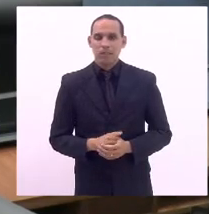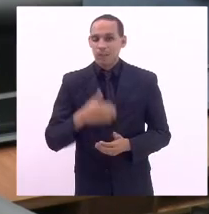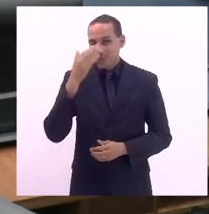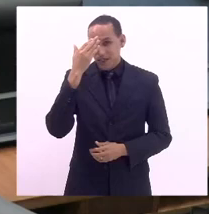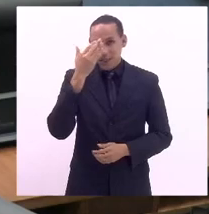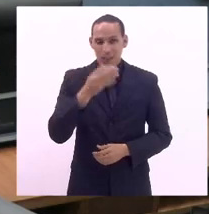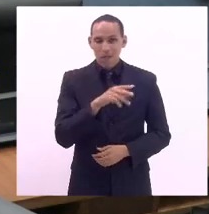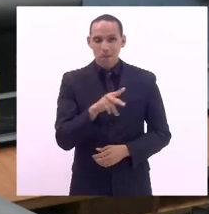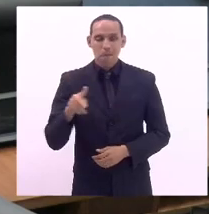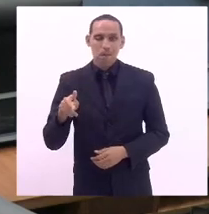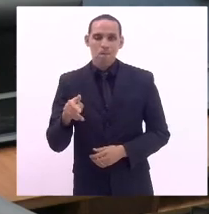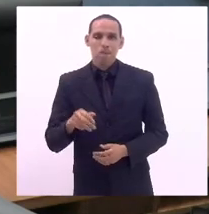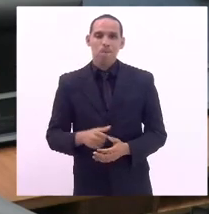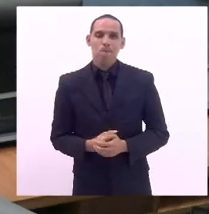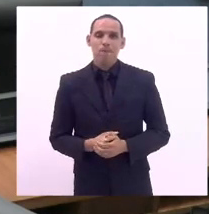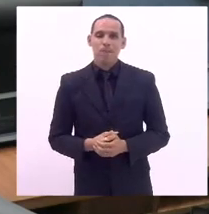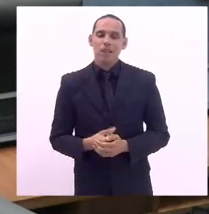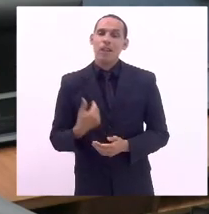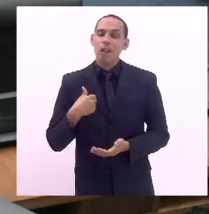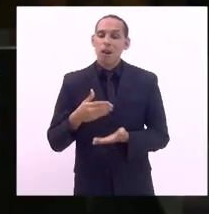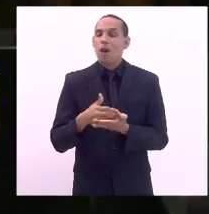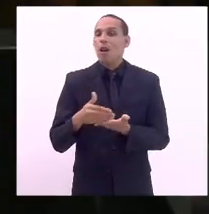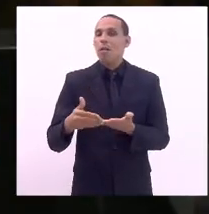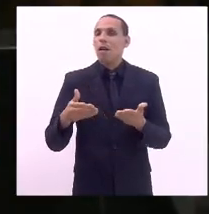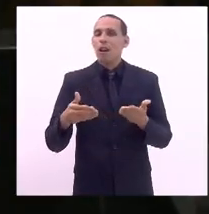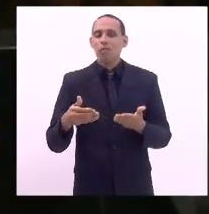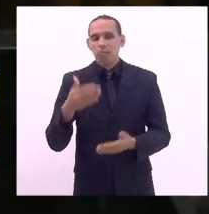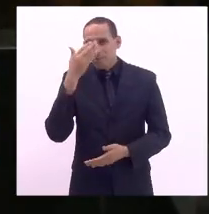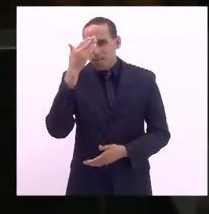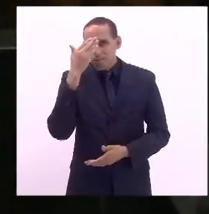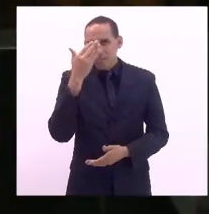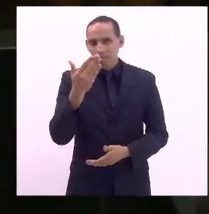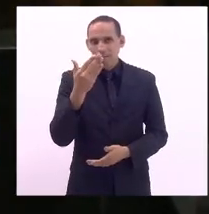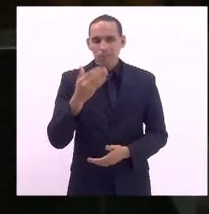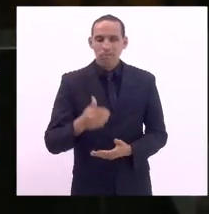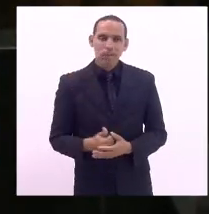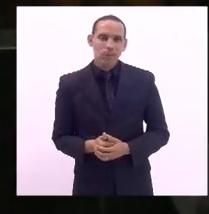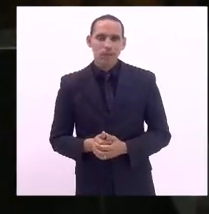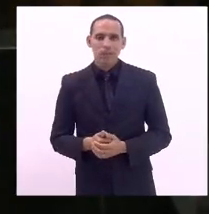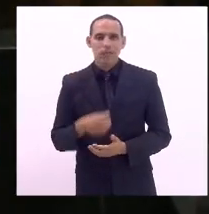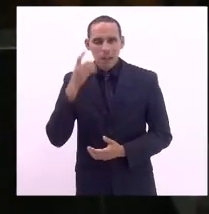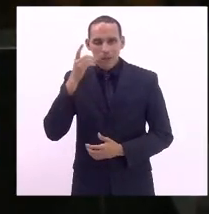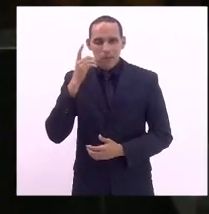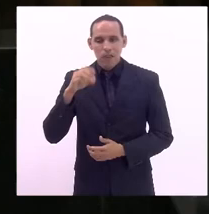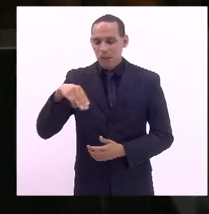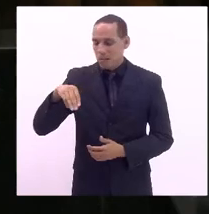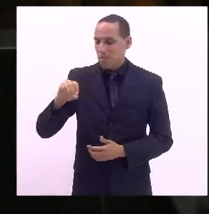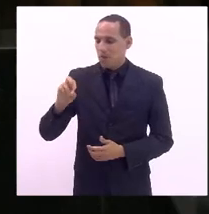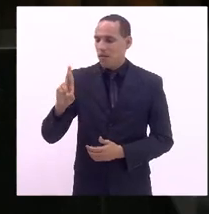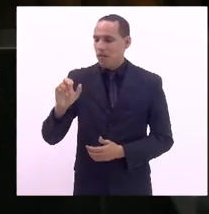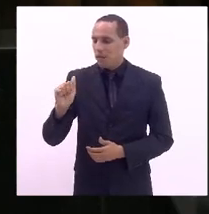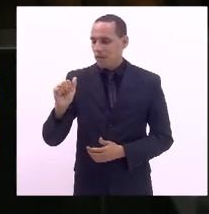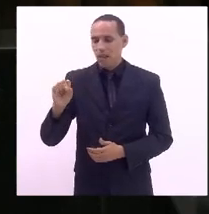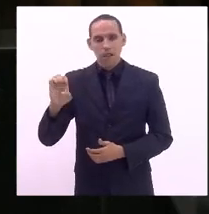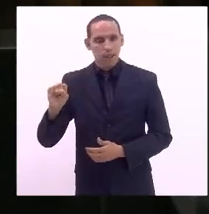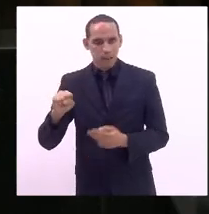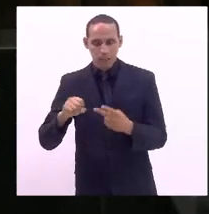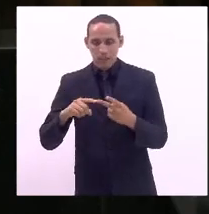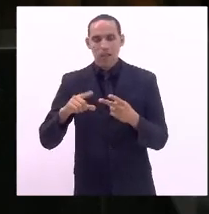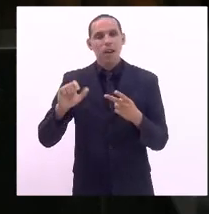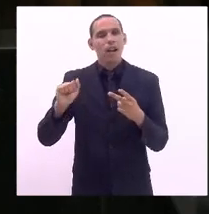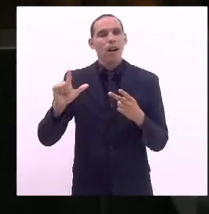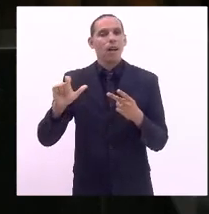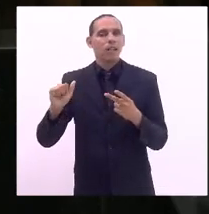Obrigado, presidente. Queria iniciar minha fala aqui agradecendo o deputado Anderson Moraes, a deputada Alana